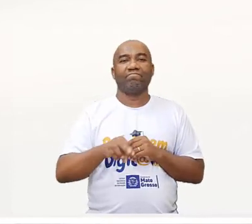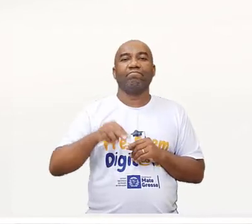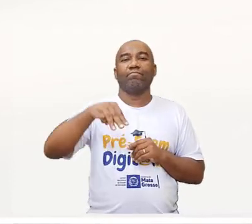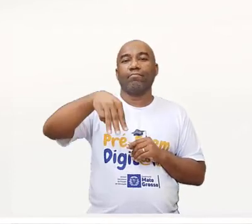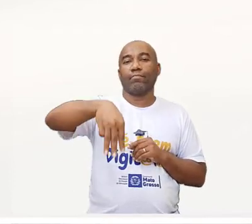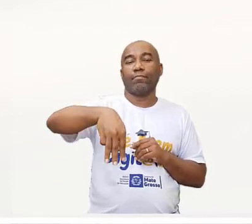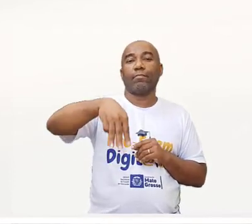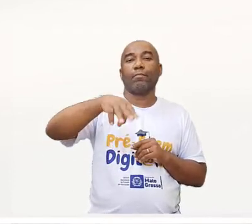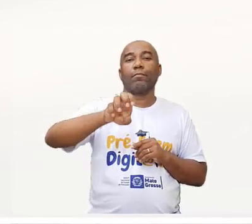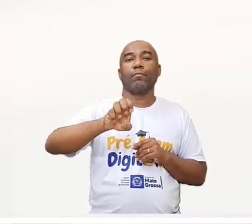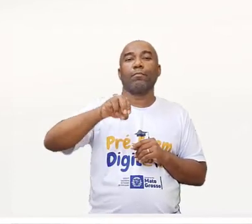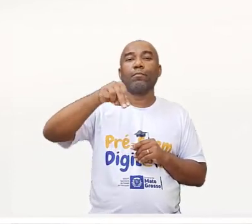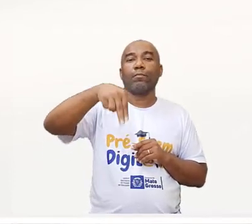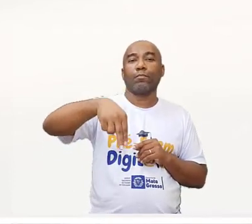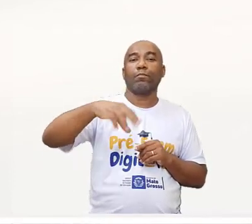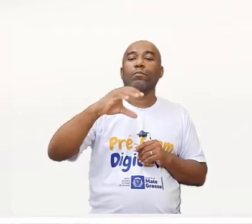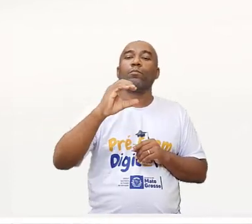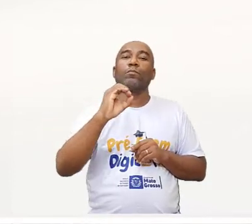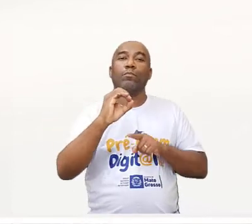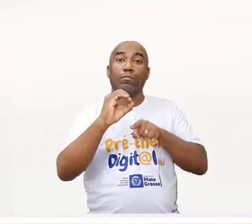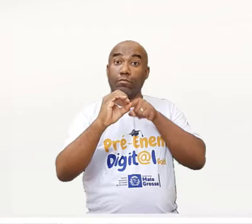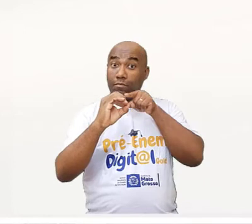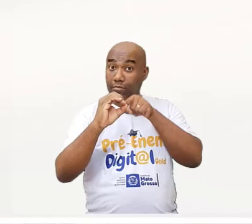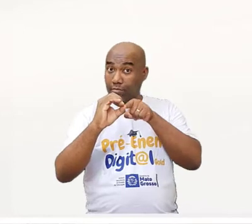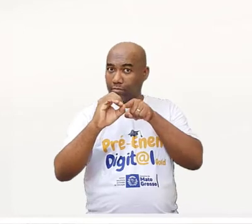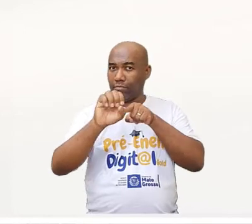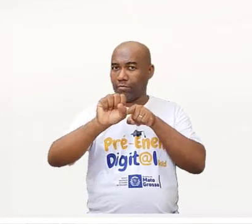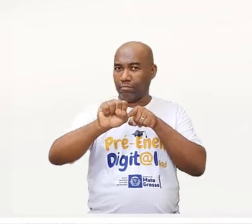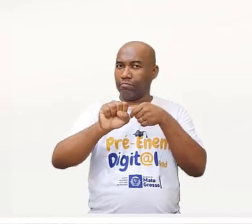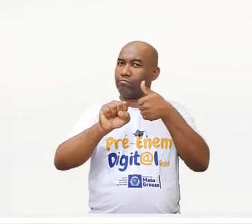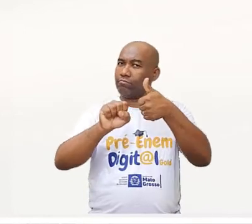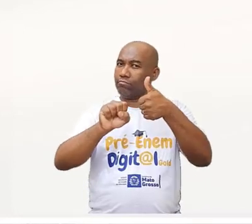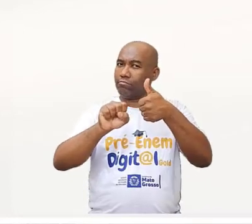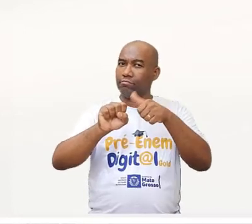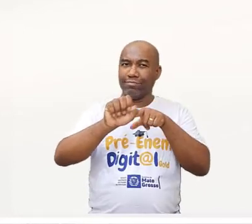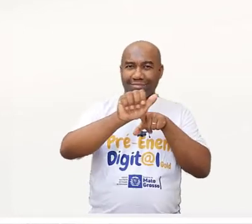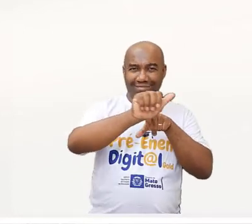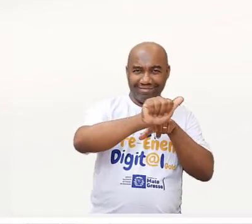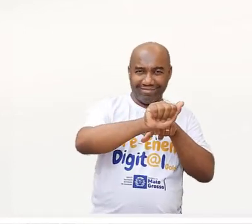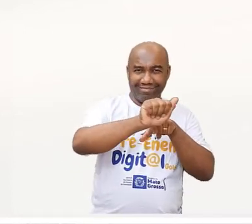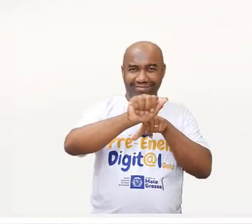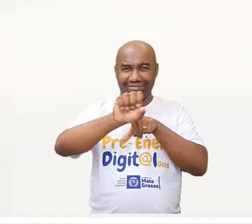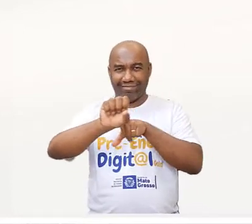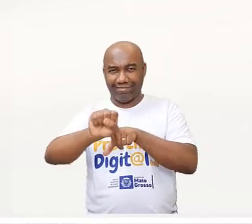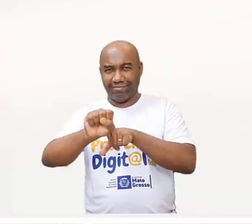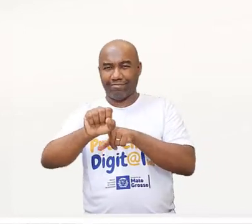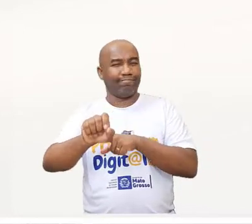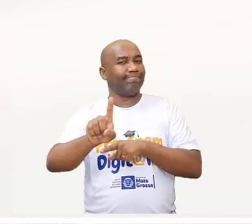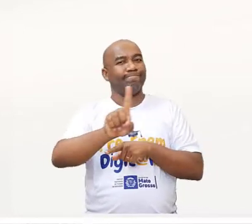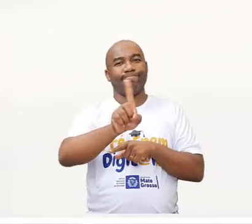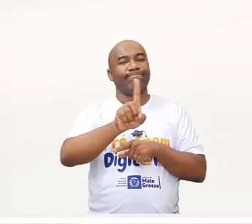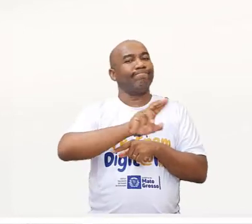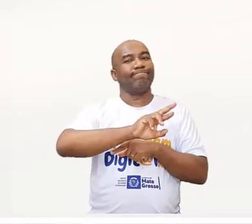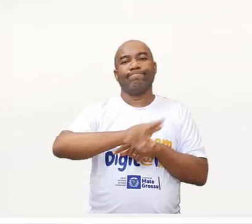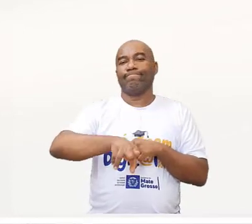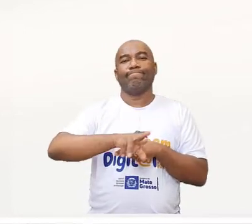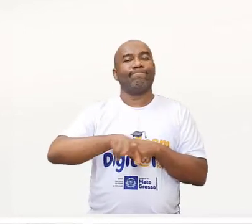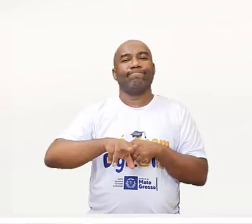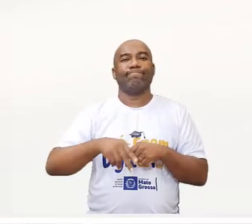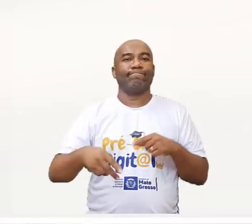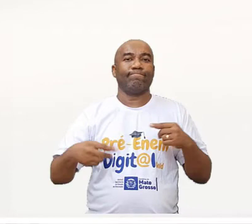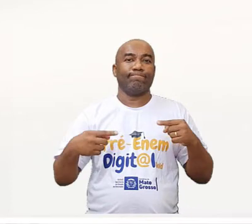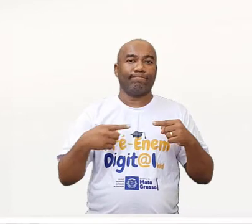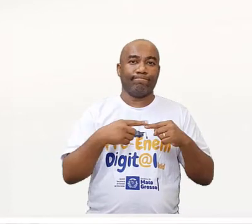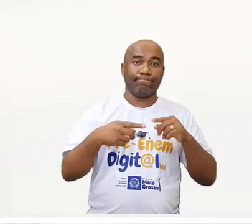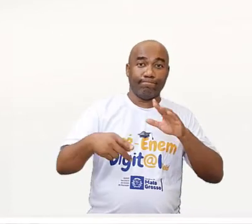existe menas. Menas não faz parte da língua formal, do